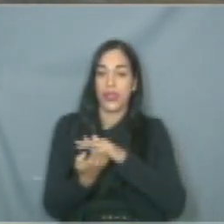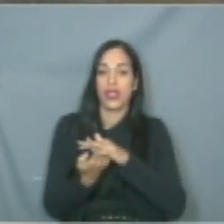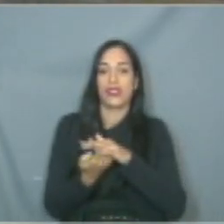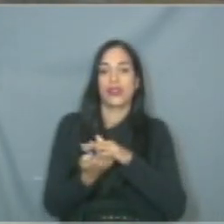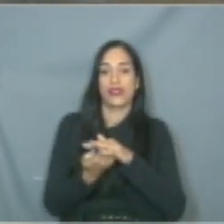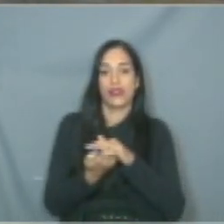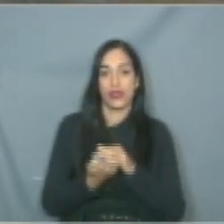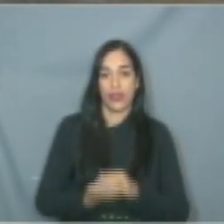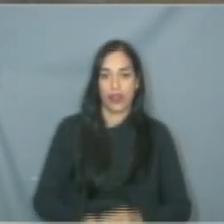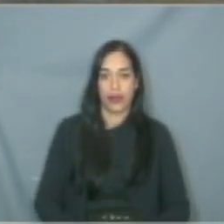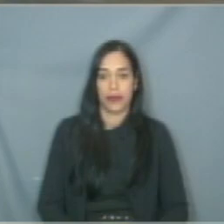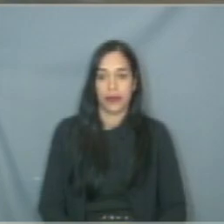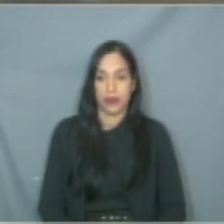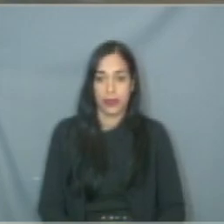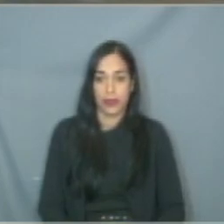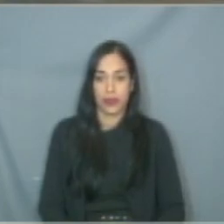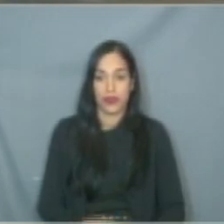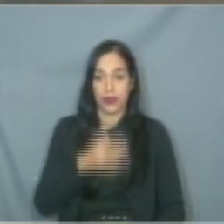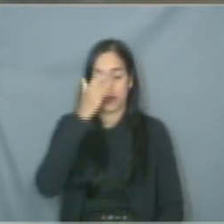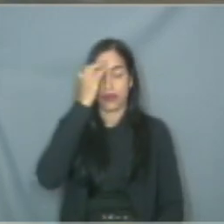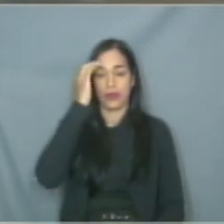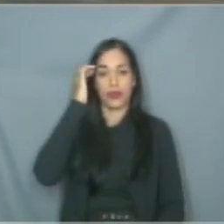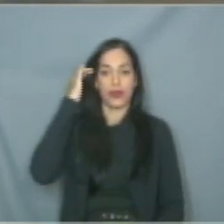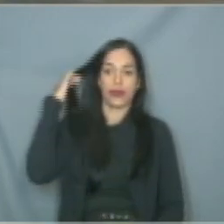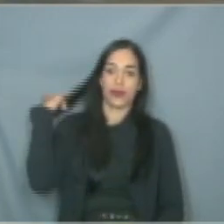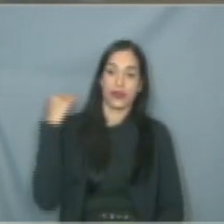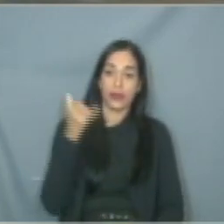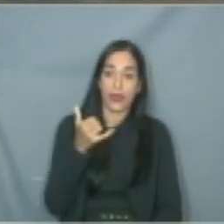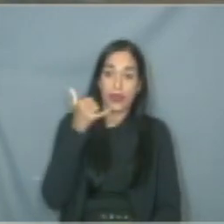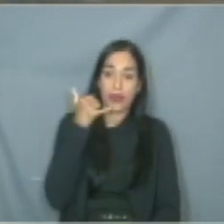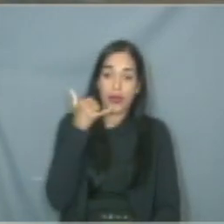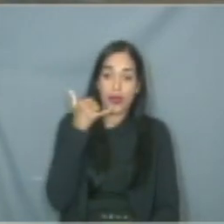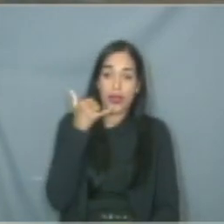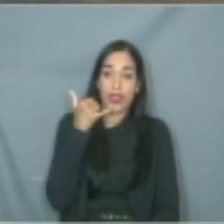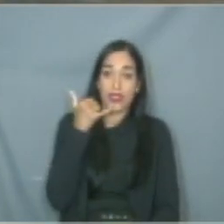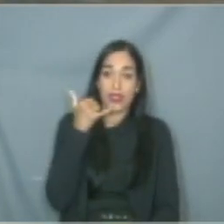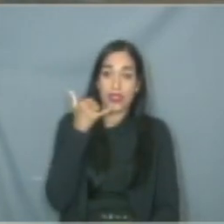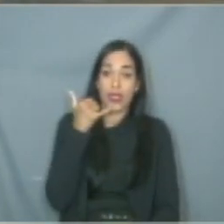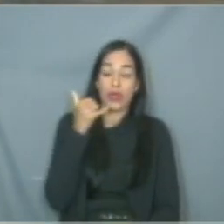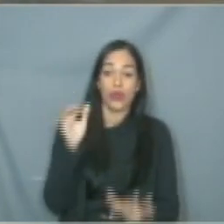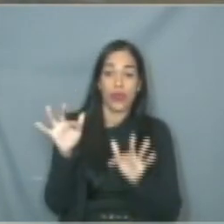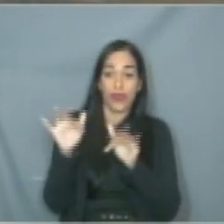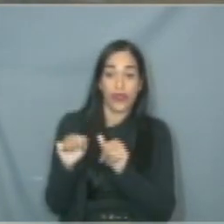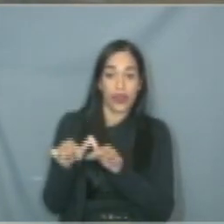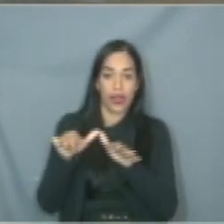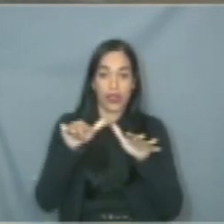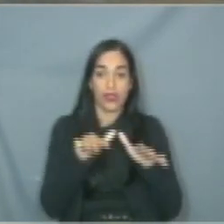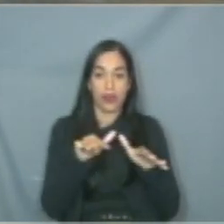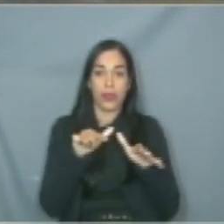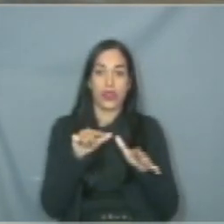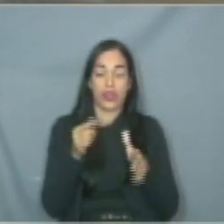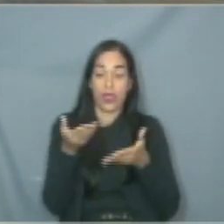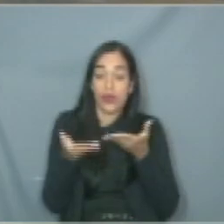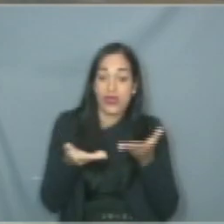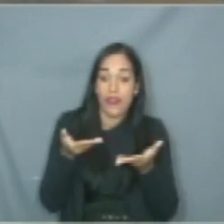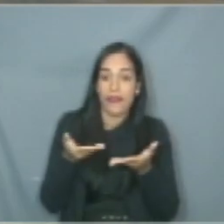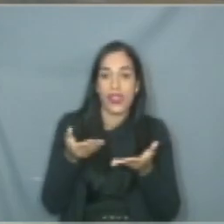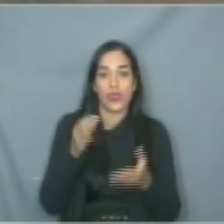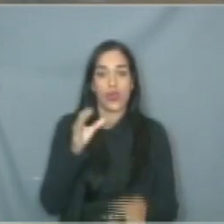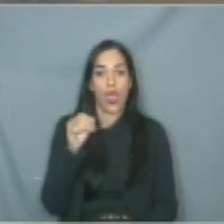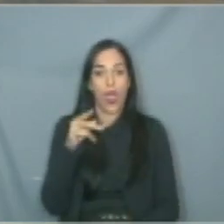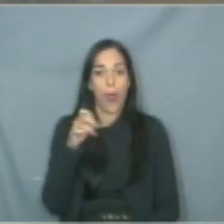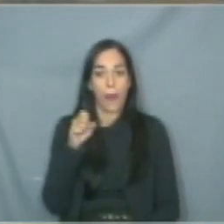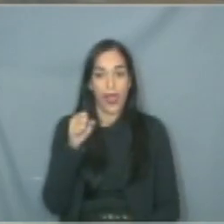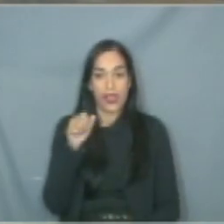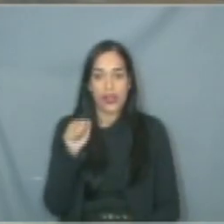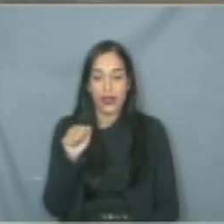geral. Eu recebi uma ligação durante o final de semana de um serviço que a Compesa fez